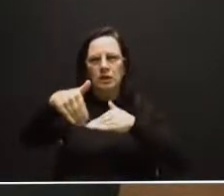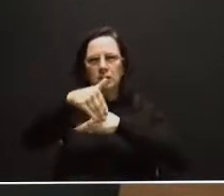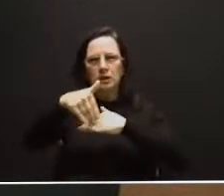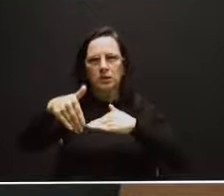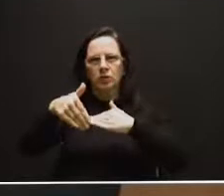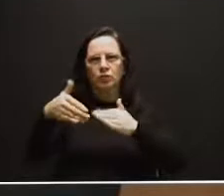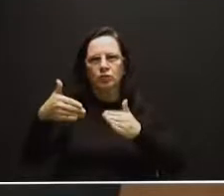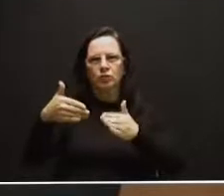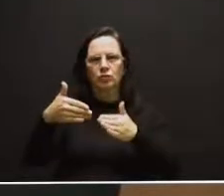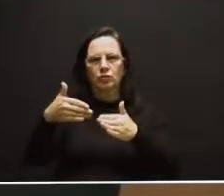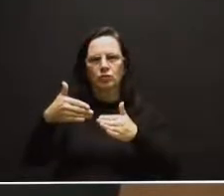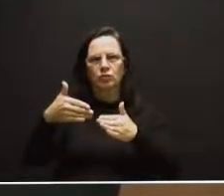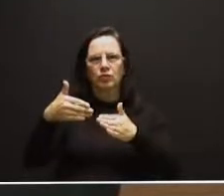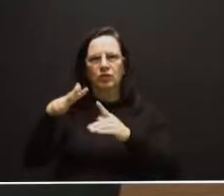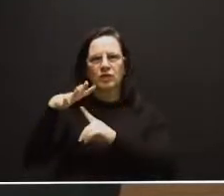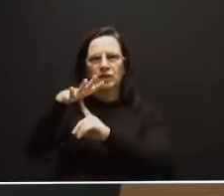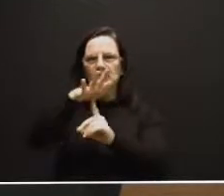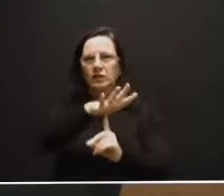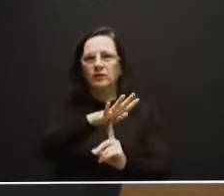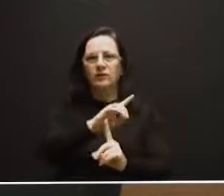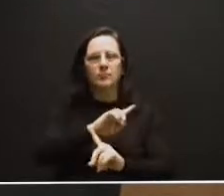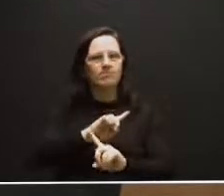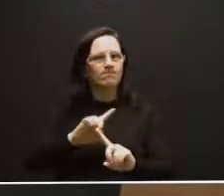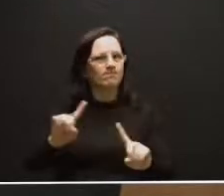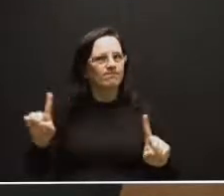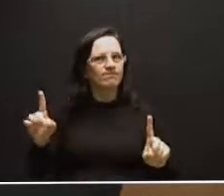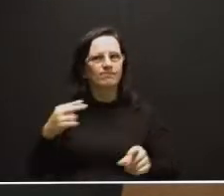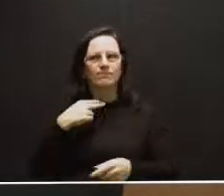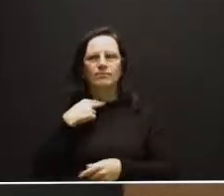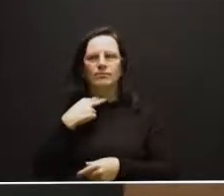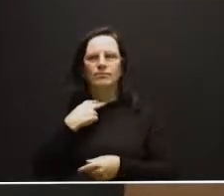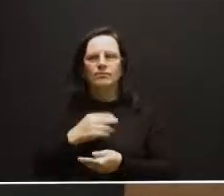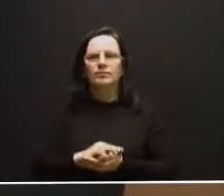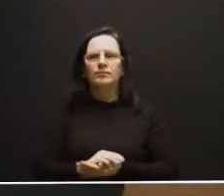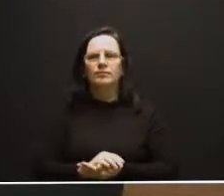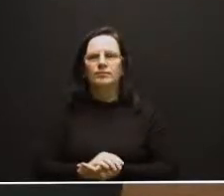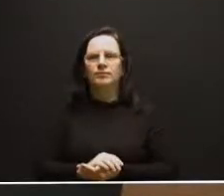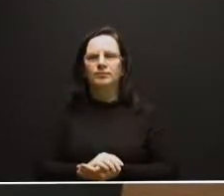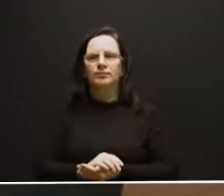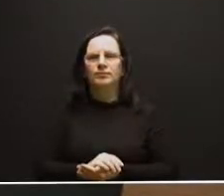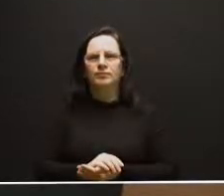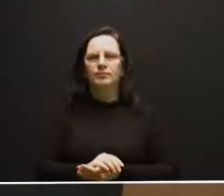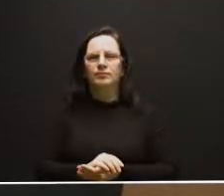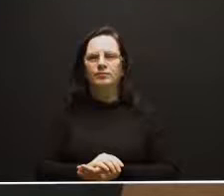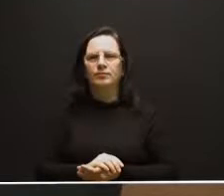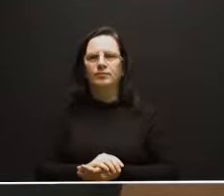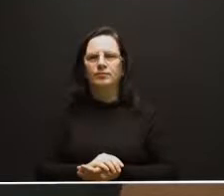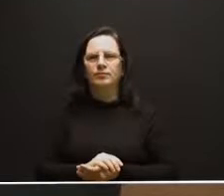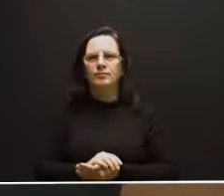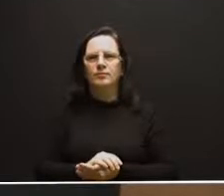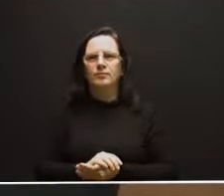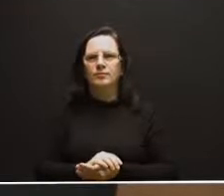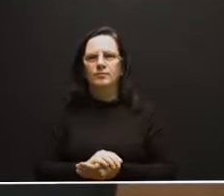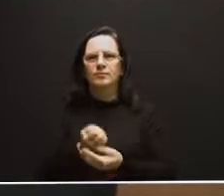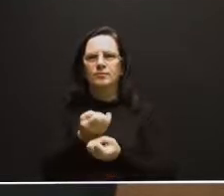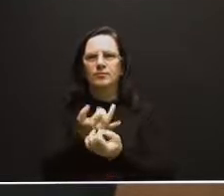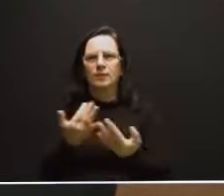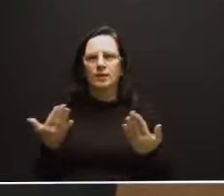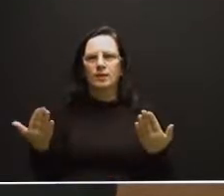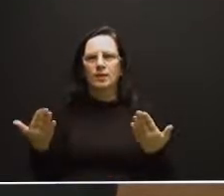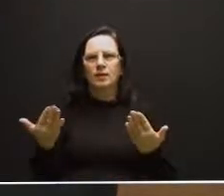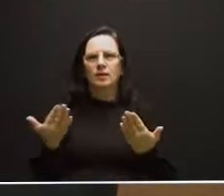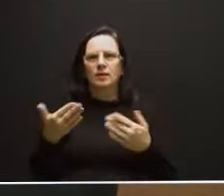dentro das feiras livres encaminhe-se passagem do canteiro central entre a rua